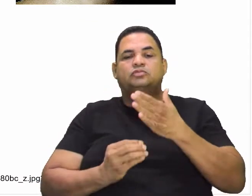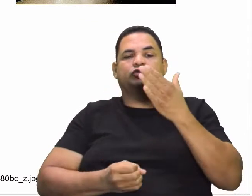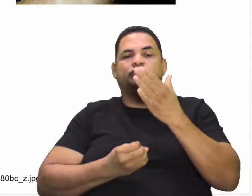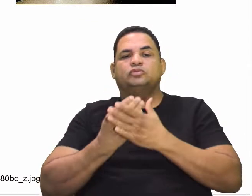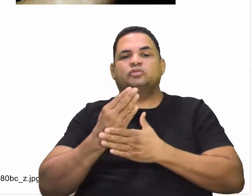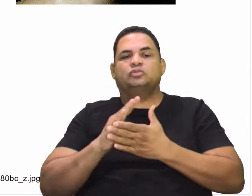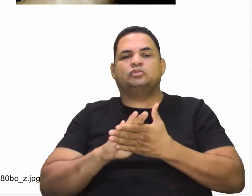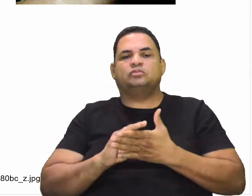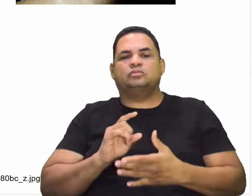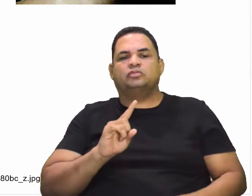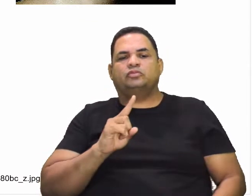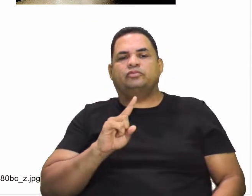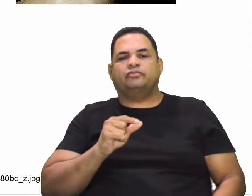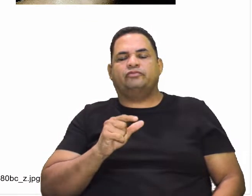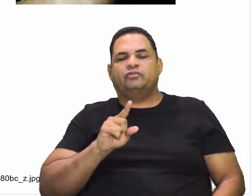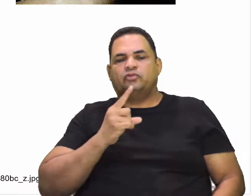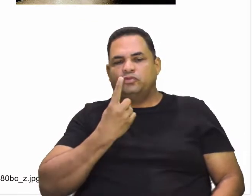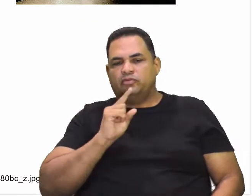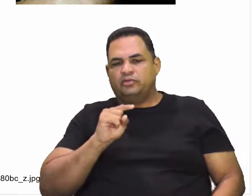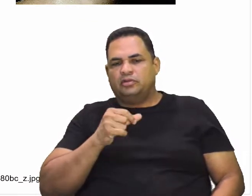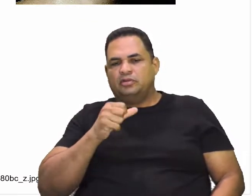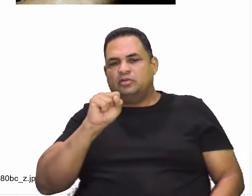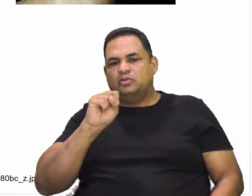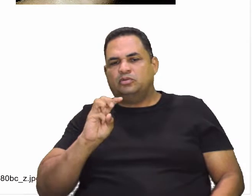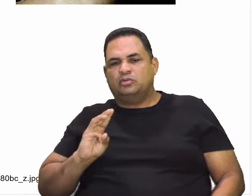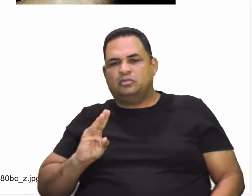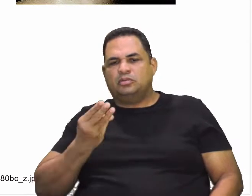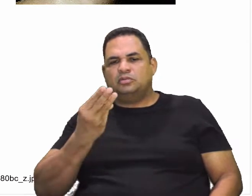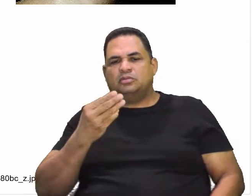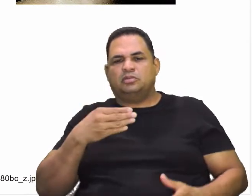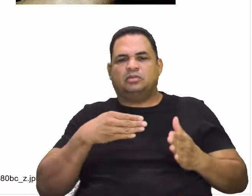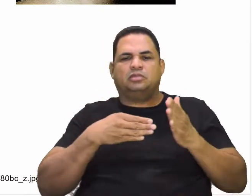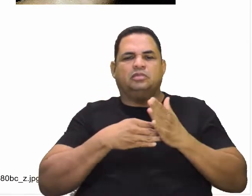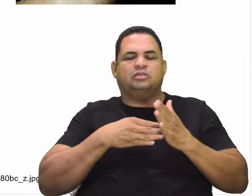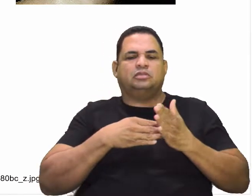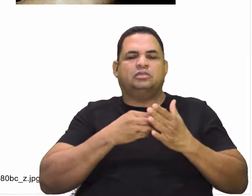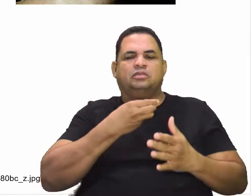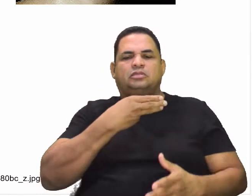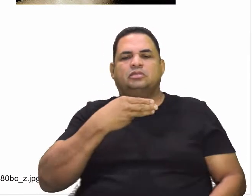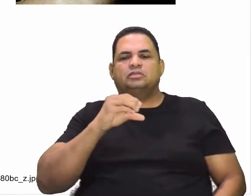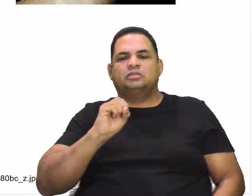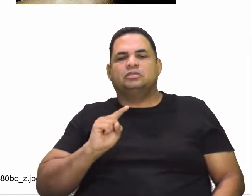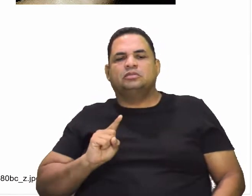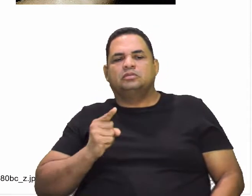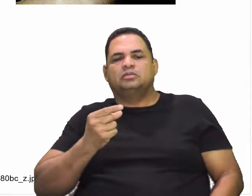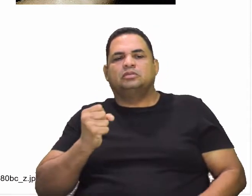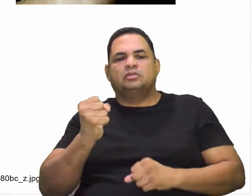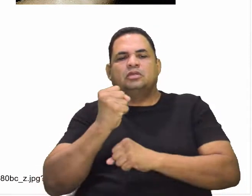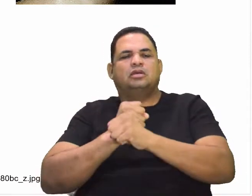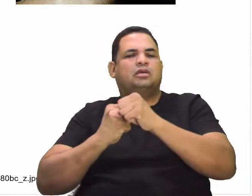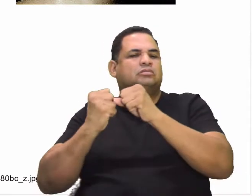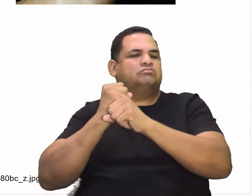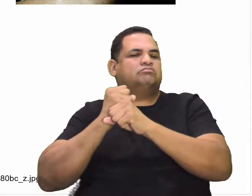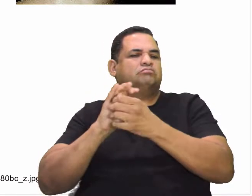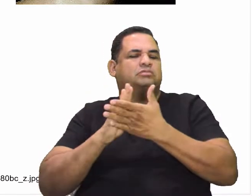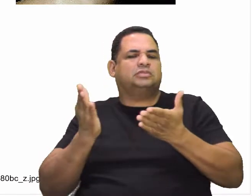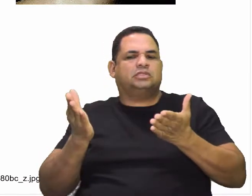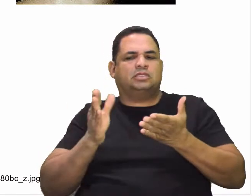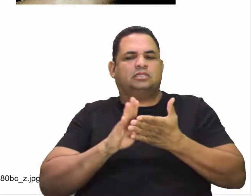em torno de 1,8 milhões de anos atrás, a 300 mil anos atrás, lá no